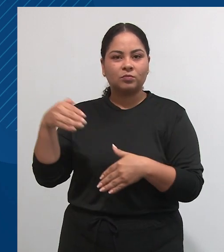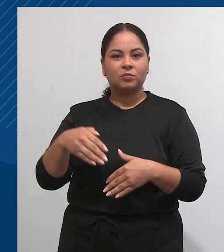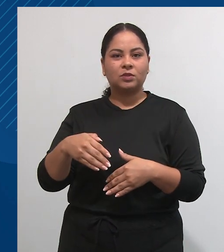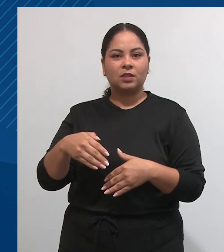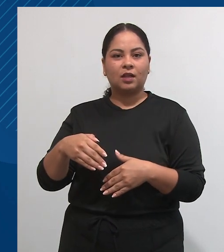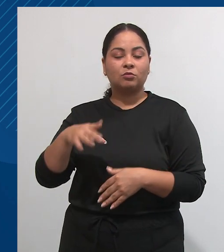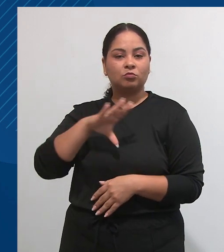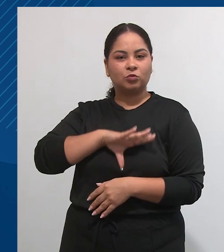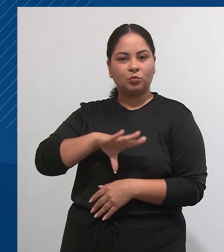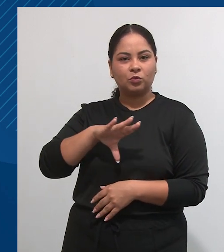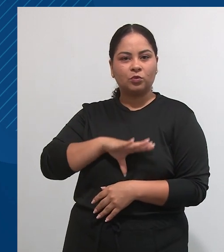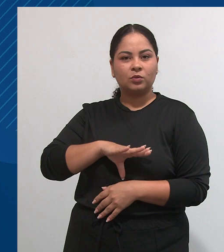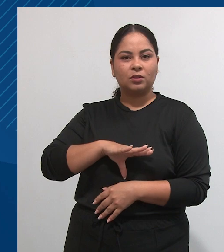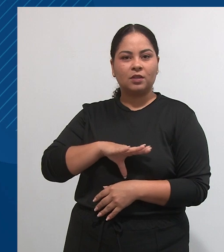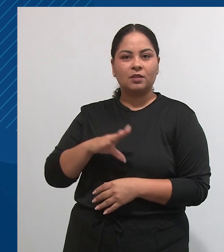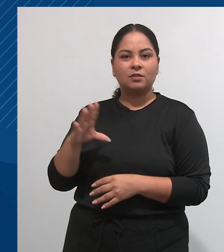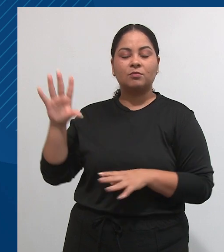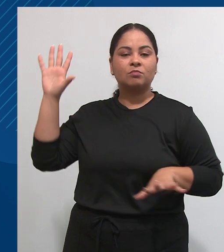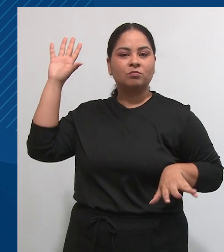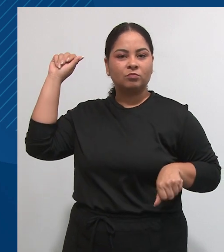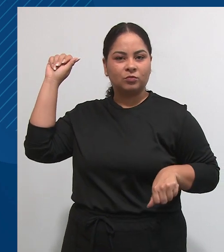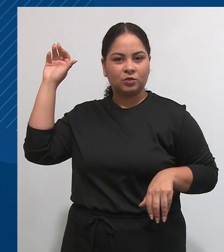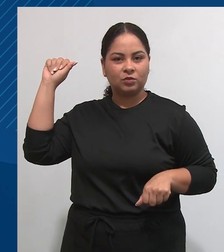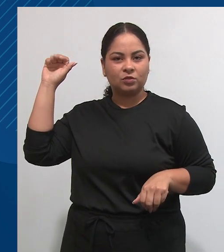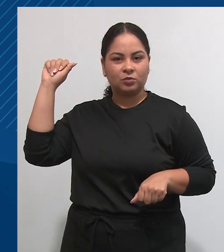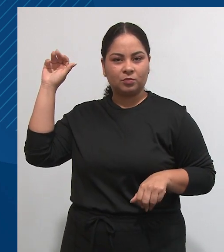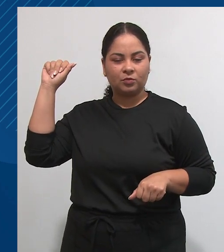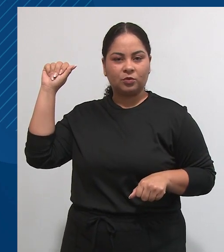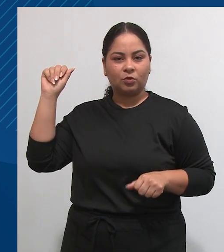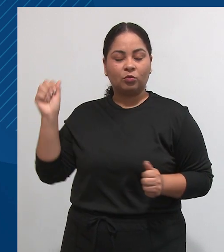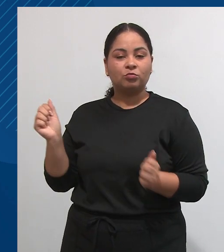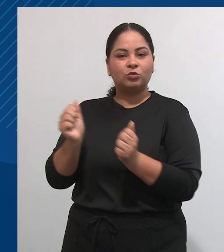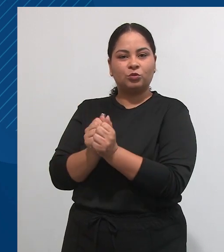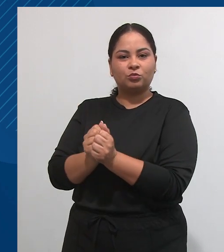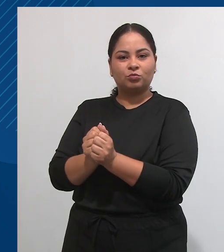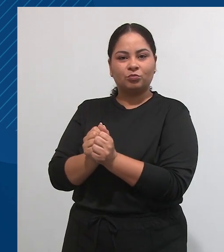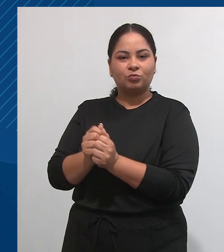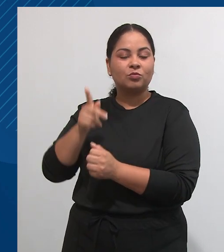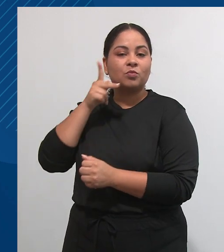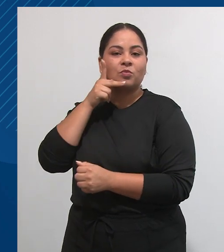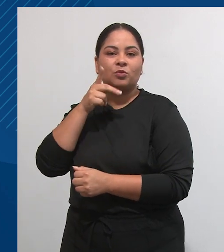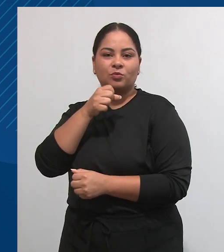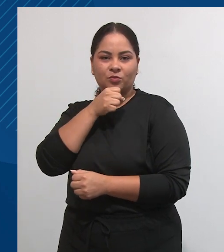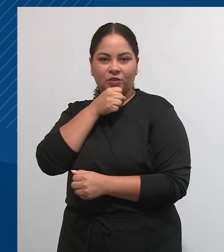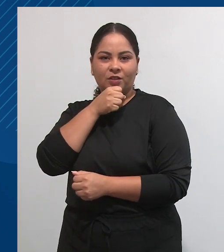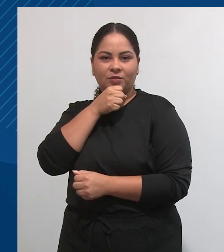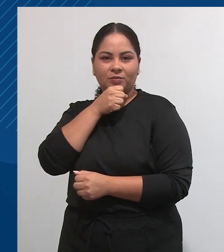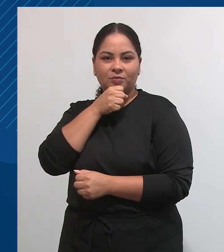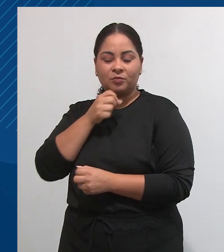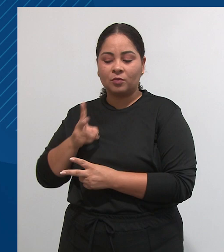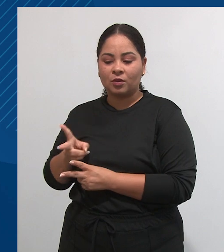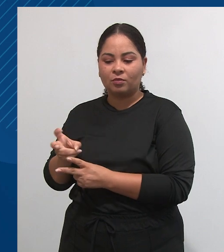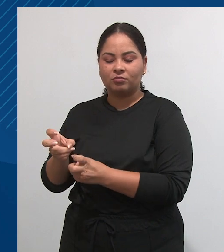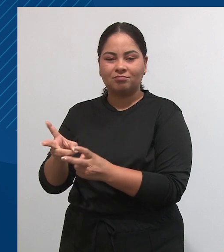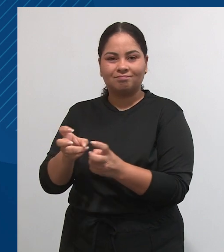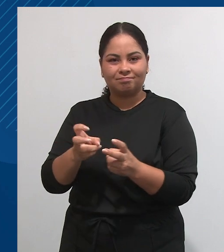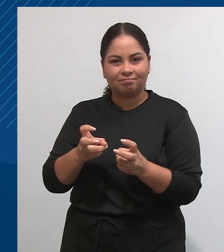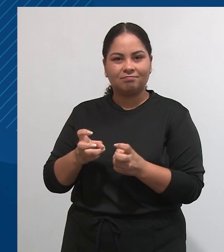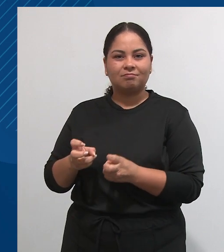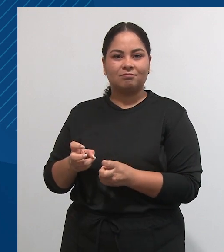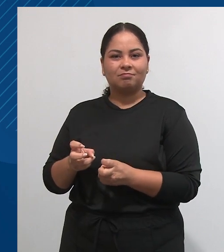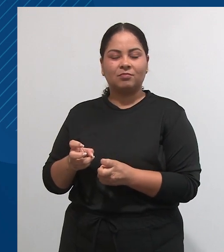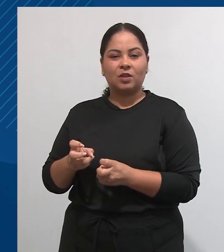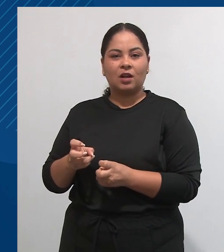espanhóis para chegar até a Vila Bela da Santíssima Trindade em busca do ouro, fazer essa entrada via